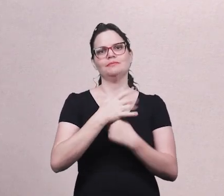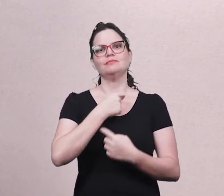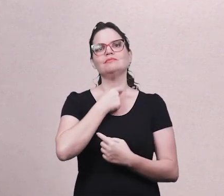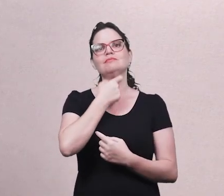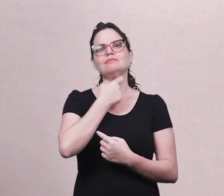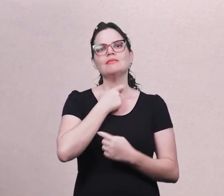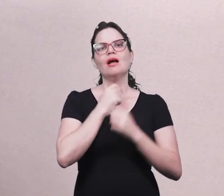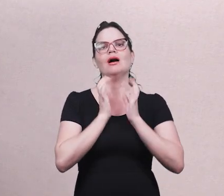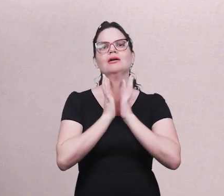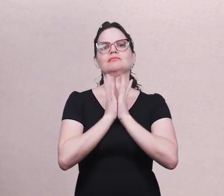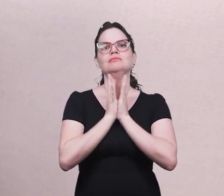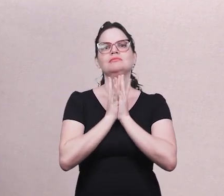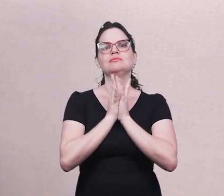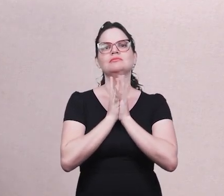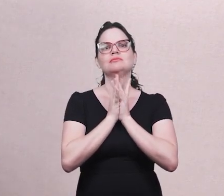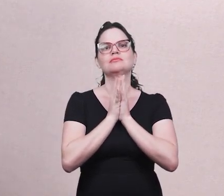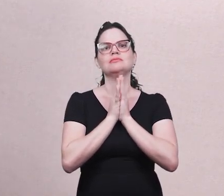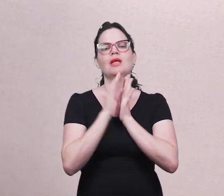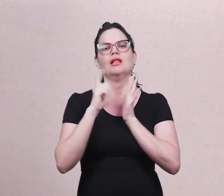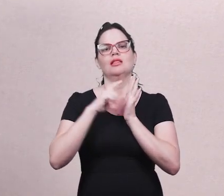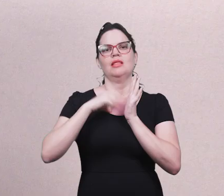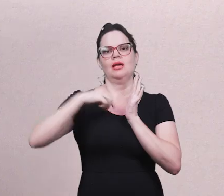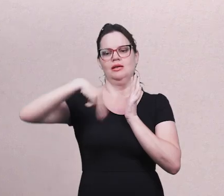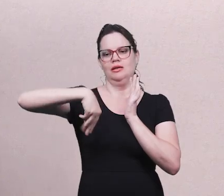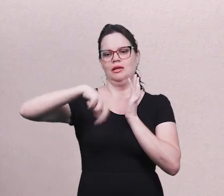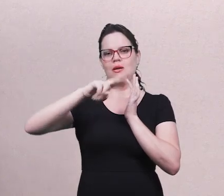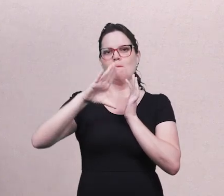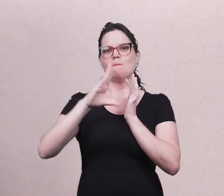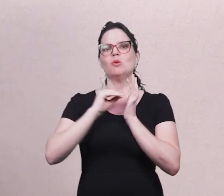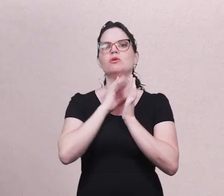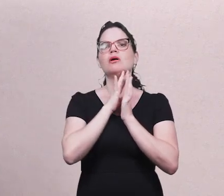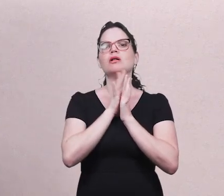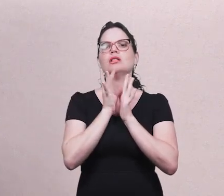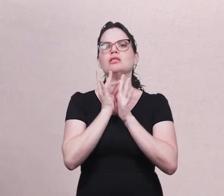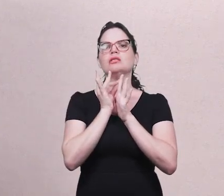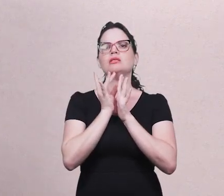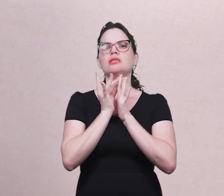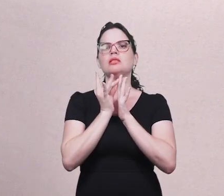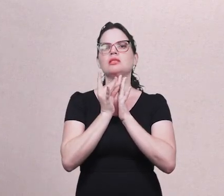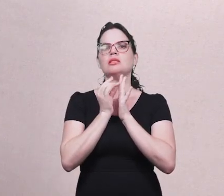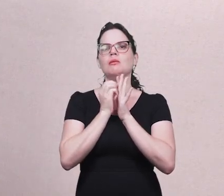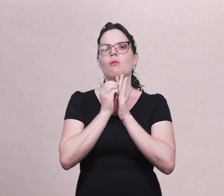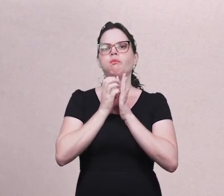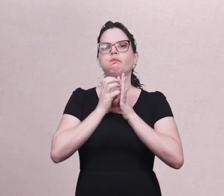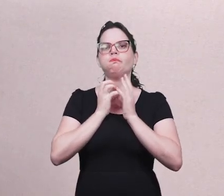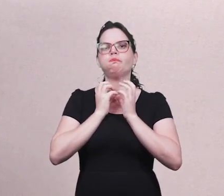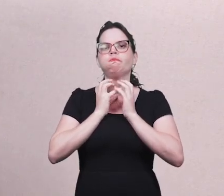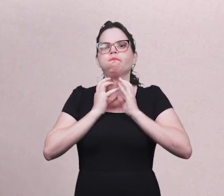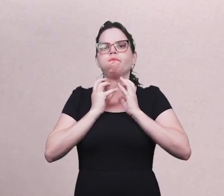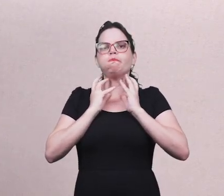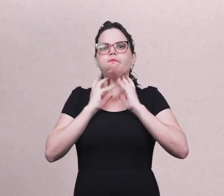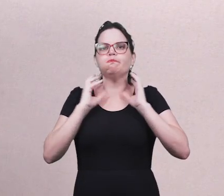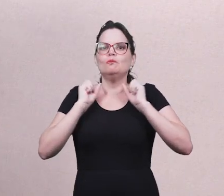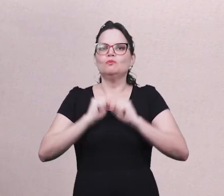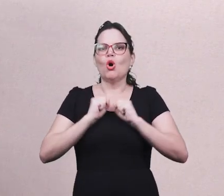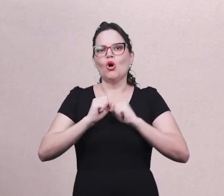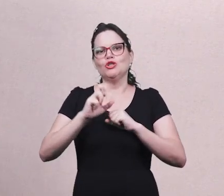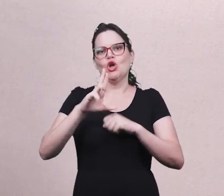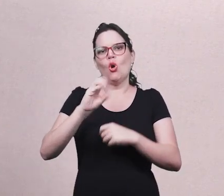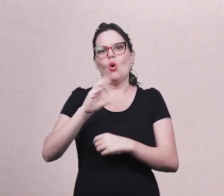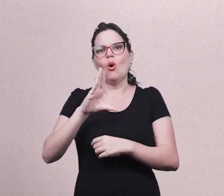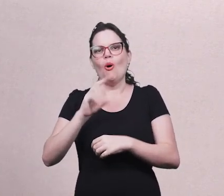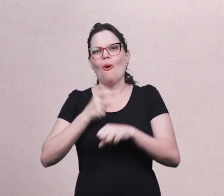voz. A prega vocal, além de ter o muco que acumula ali, também ela fica inchada, demasiada,